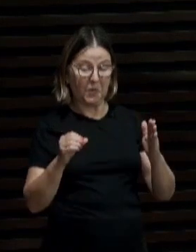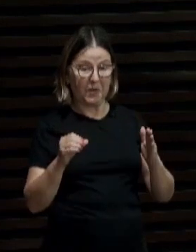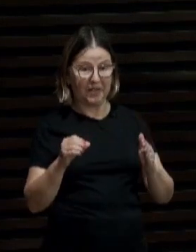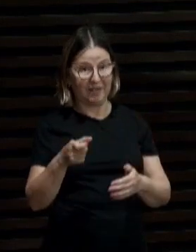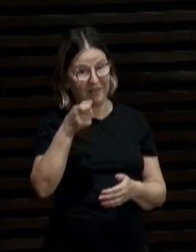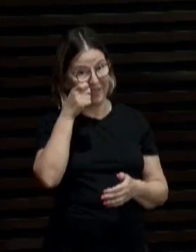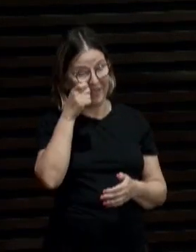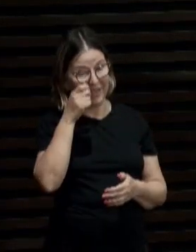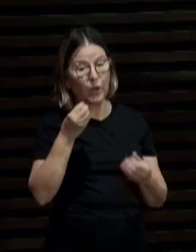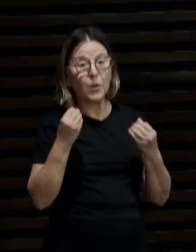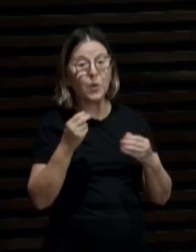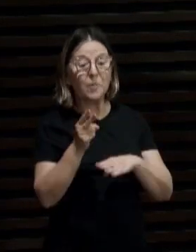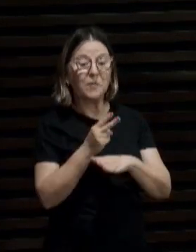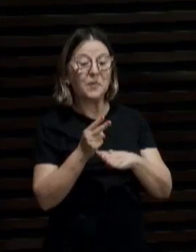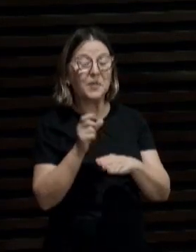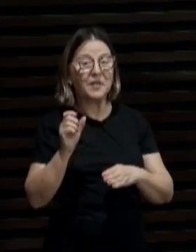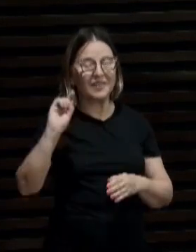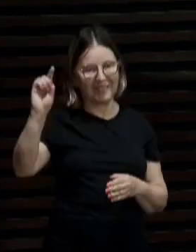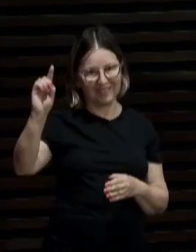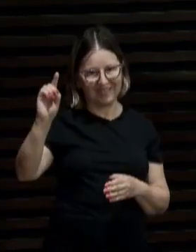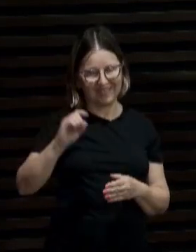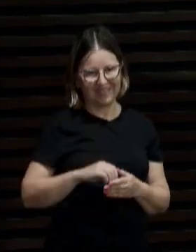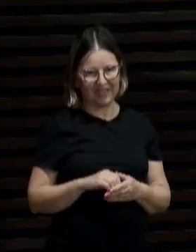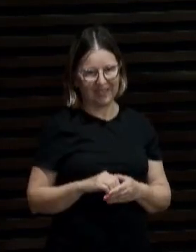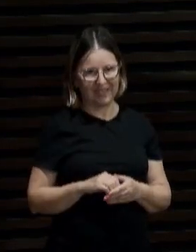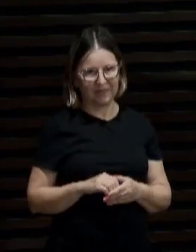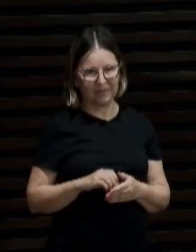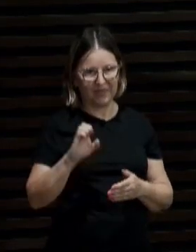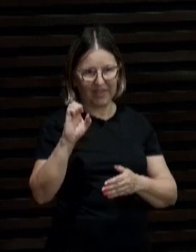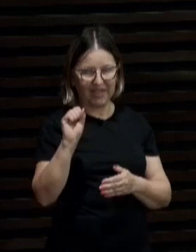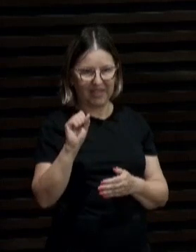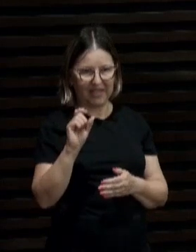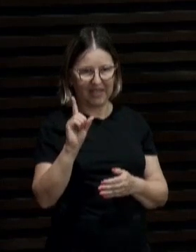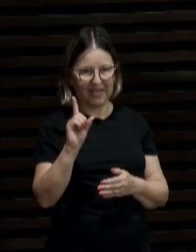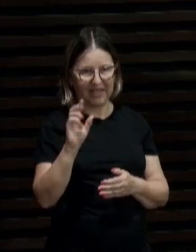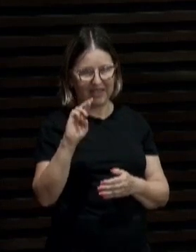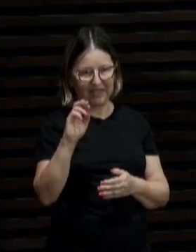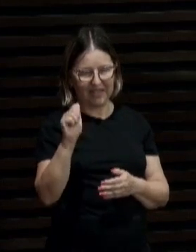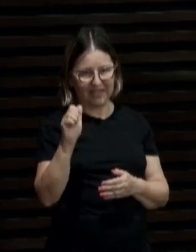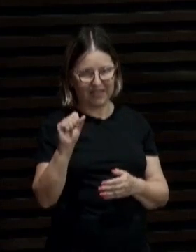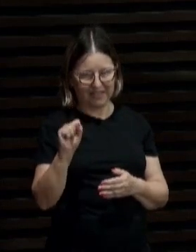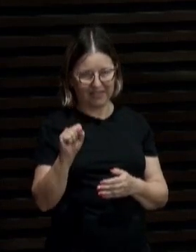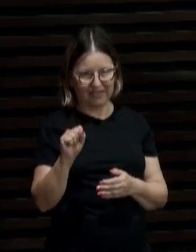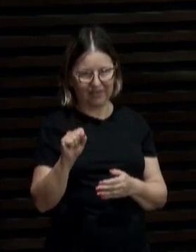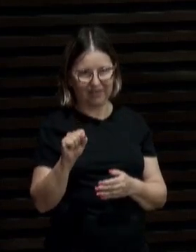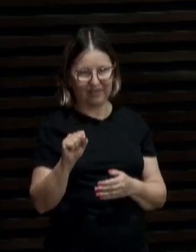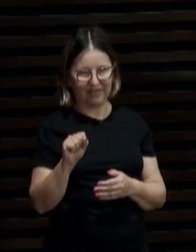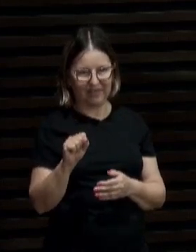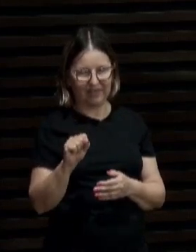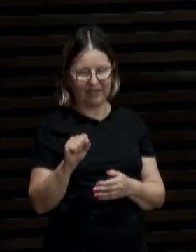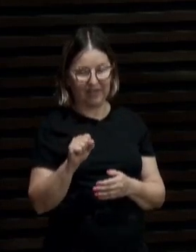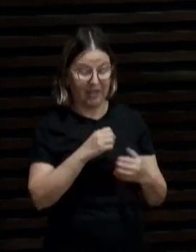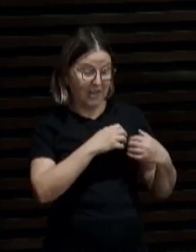do Senhor. Olha só, porque Esdras tinha disposto o coração para buscar a lei do Senhor